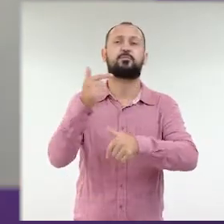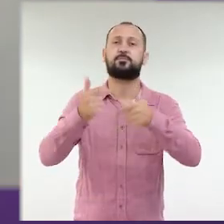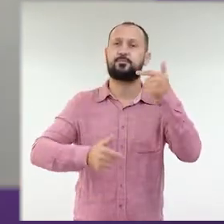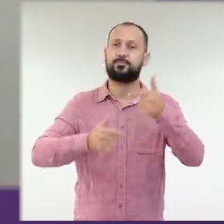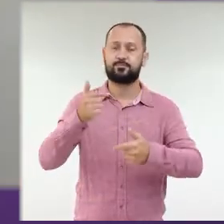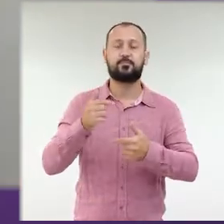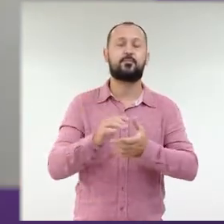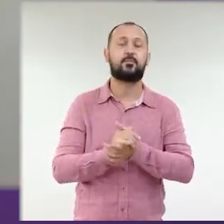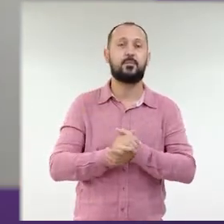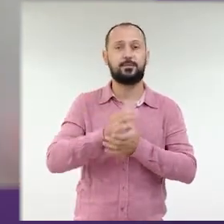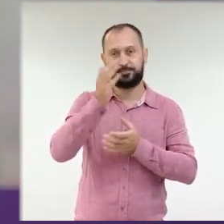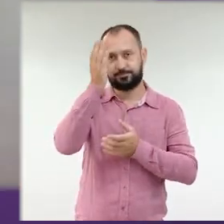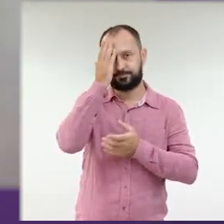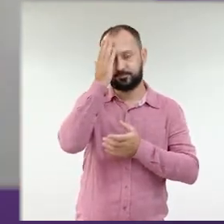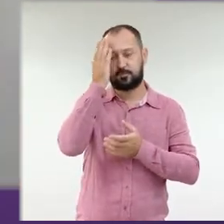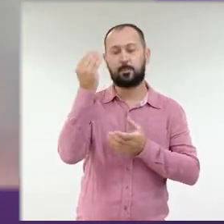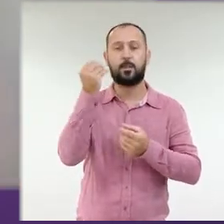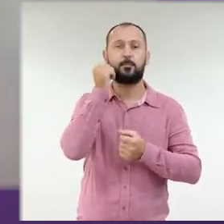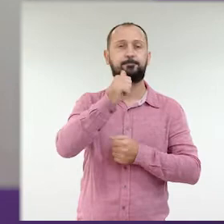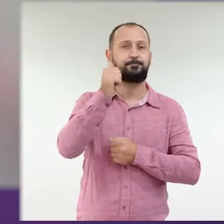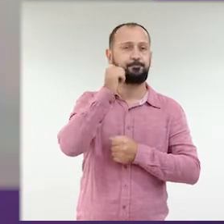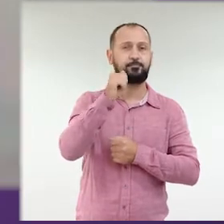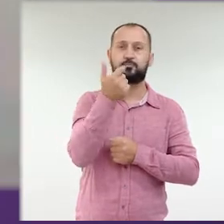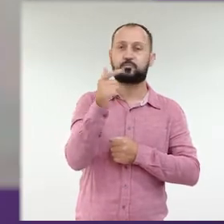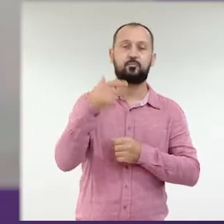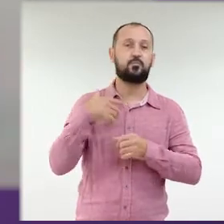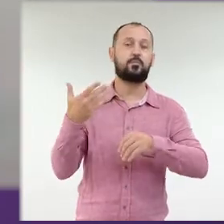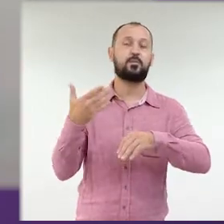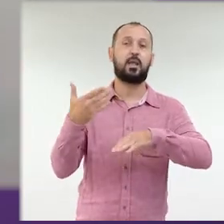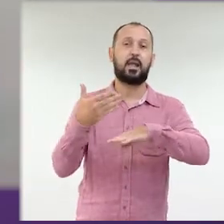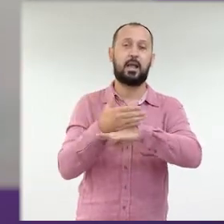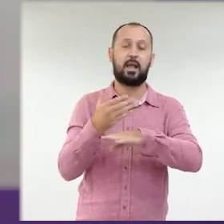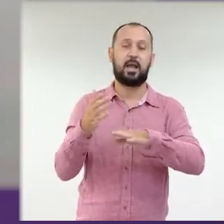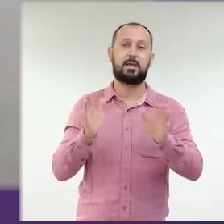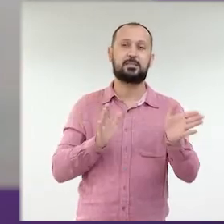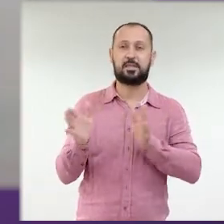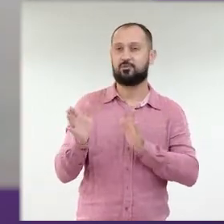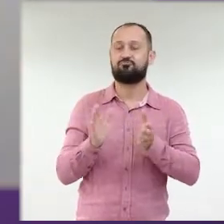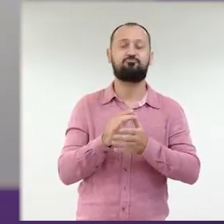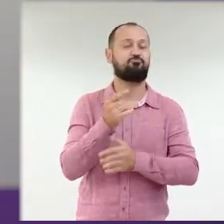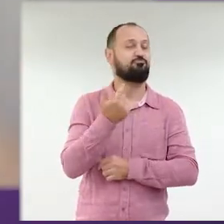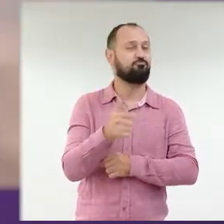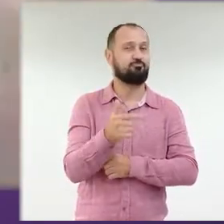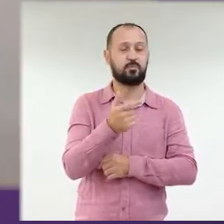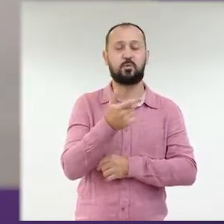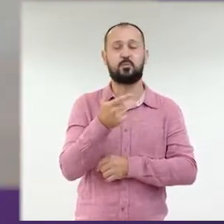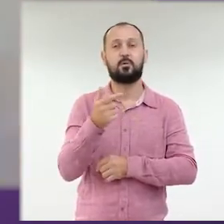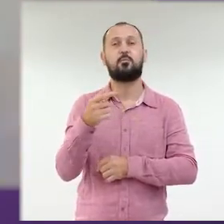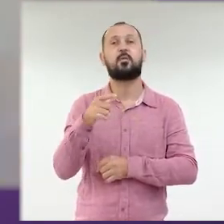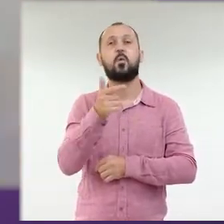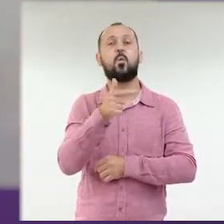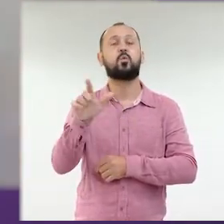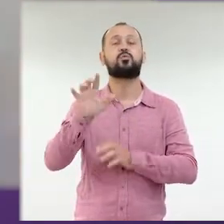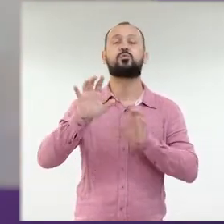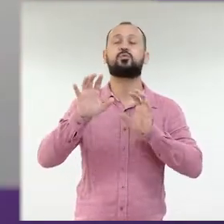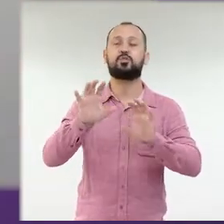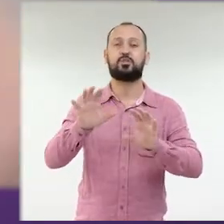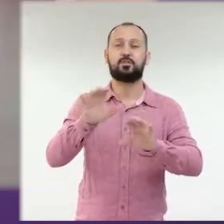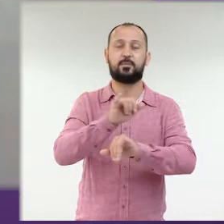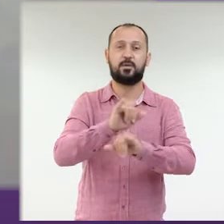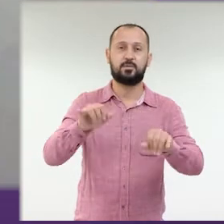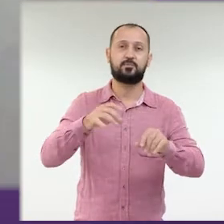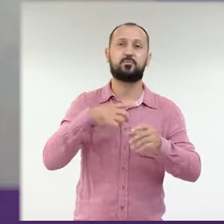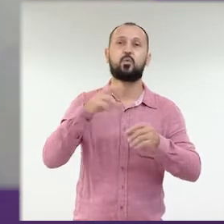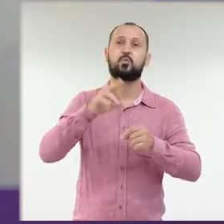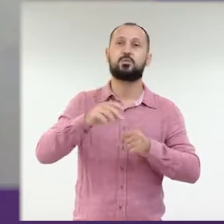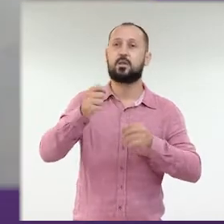de políticas, e aí também sabemos que são muitas as mulheres que não têm esse acesso à internet. Então, nós estamos usando também outros meios de